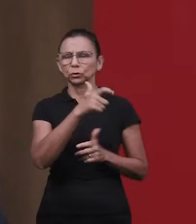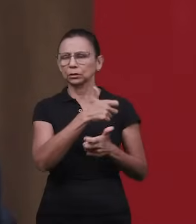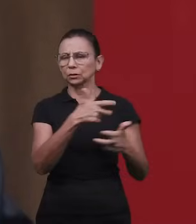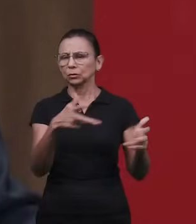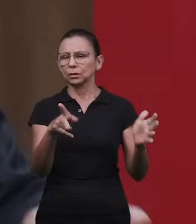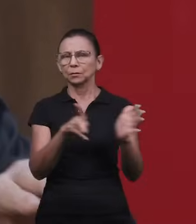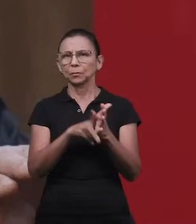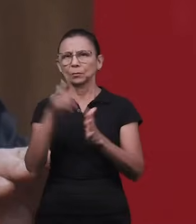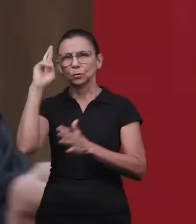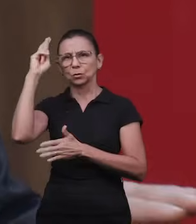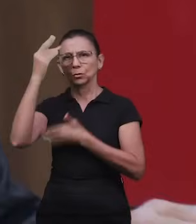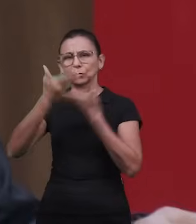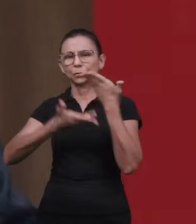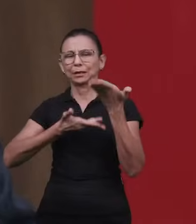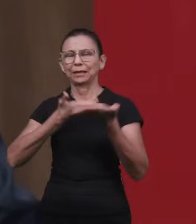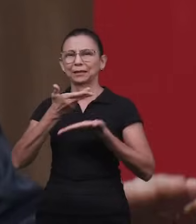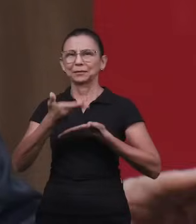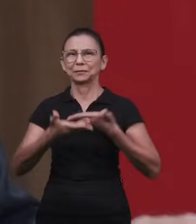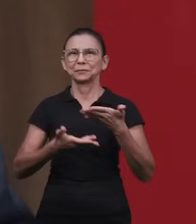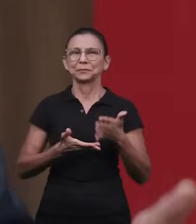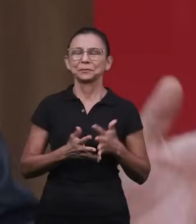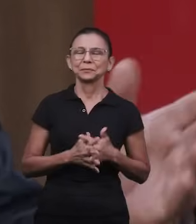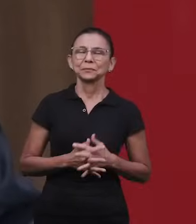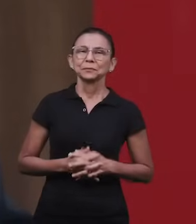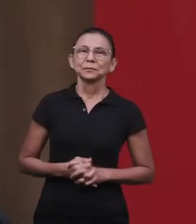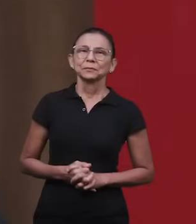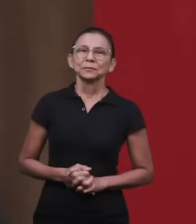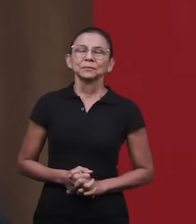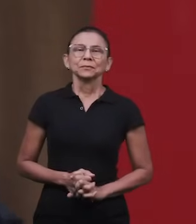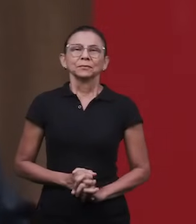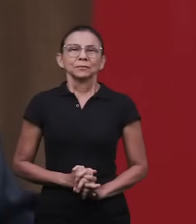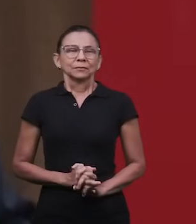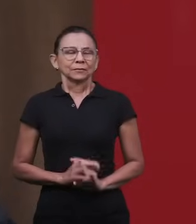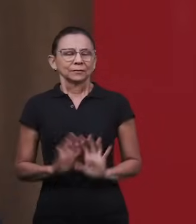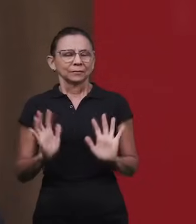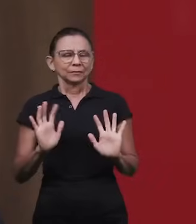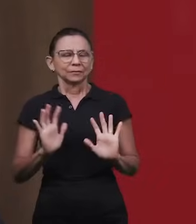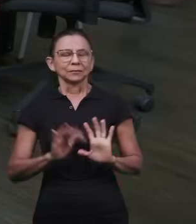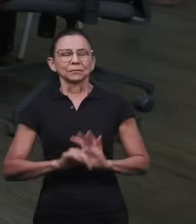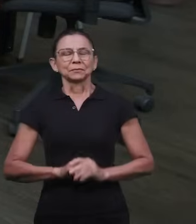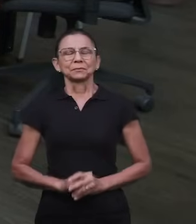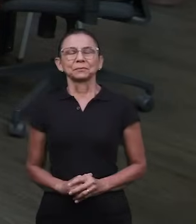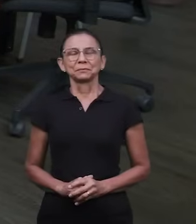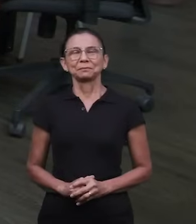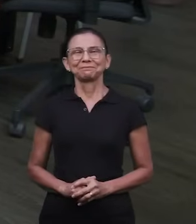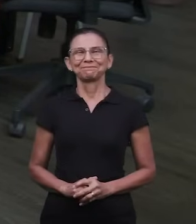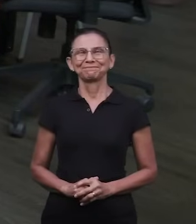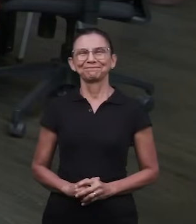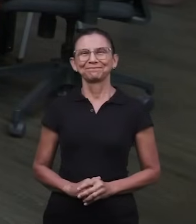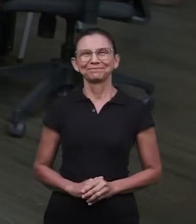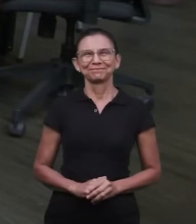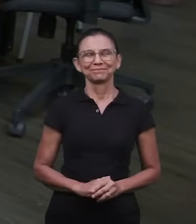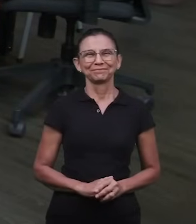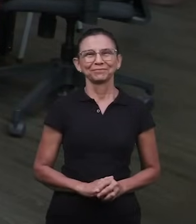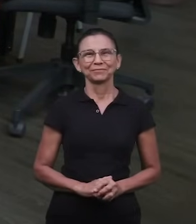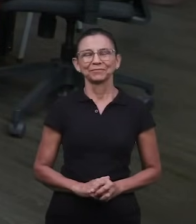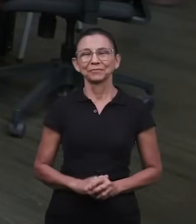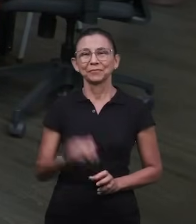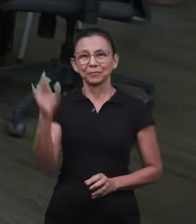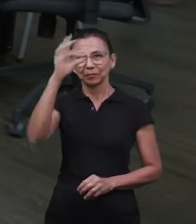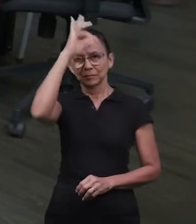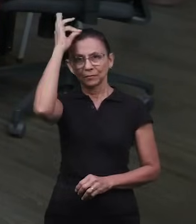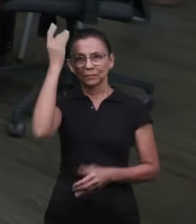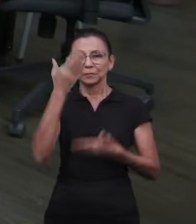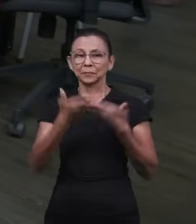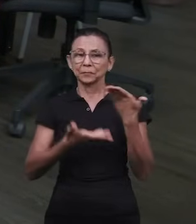nossa. Aquilo que não é ocupação nossa, não se preocupa não, deixa por conta do Espírito Santo. Amém. E com certeza o Senhor vai